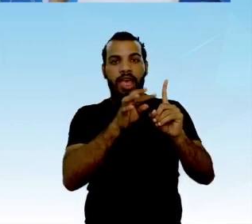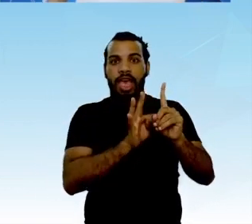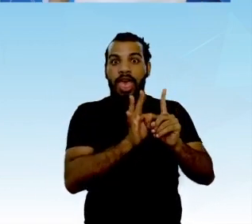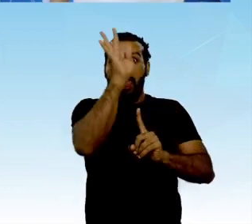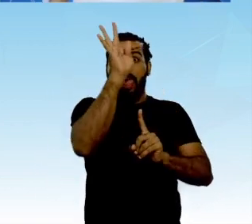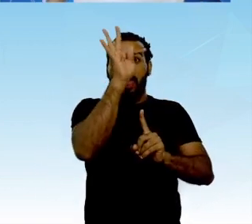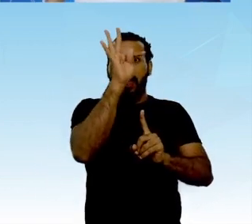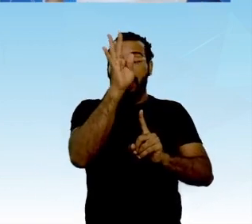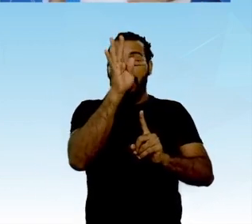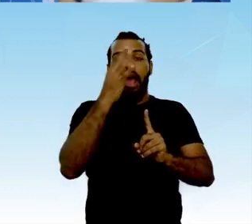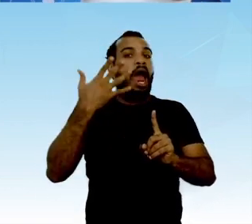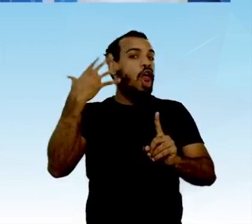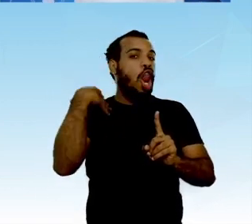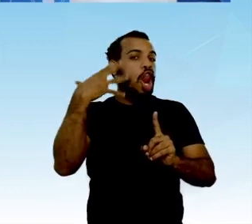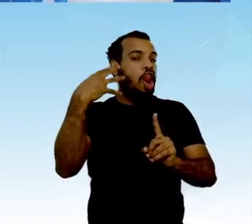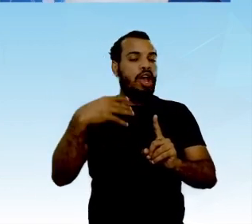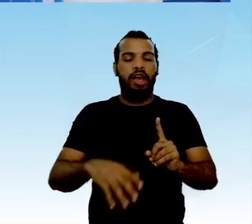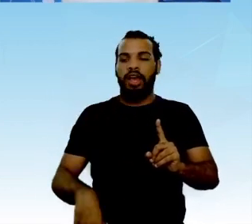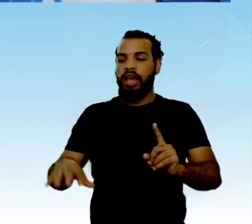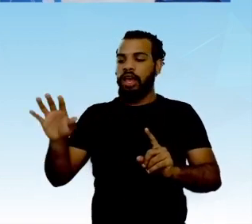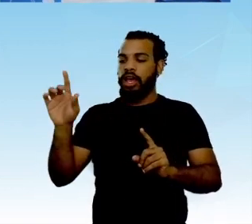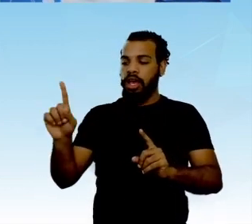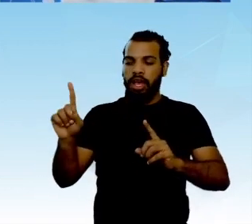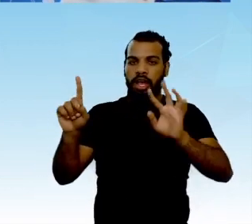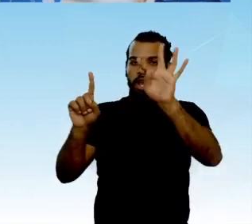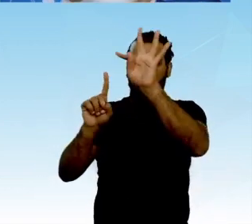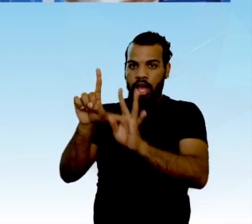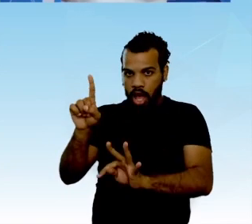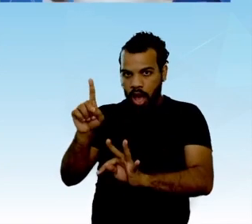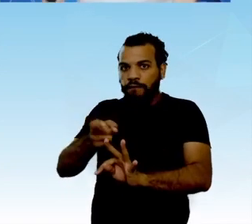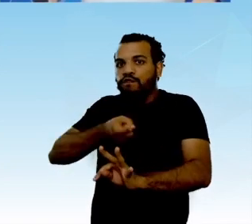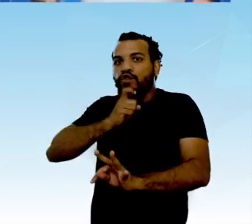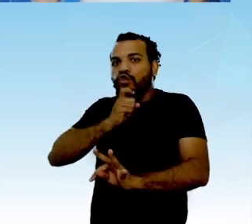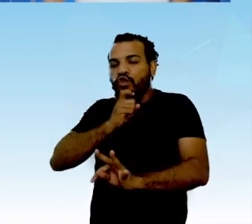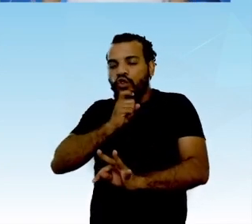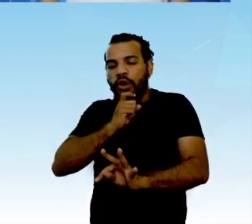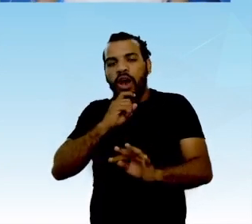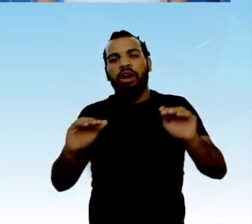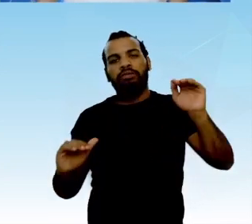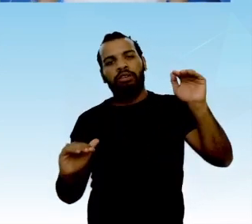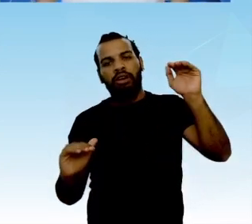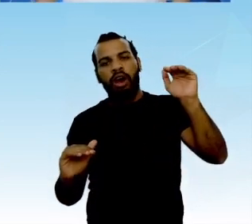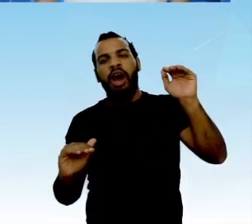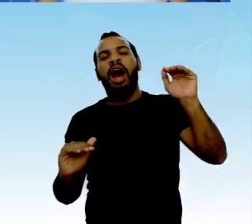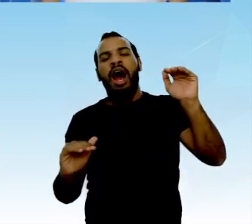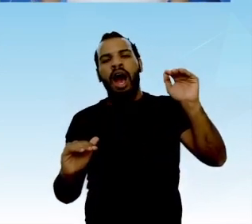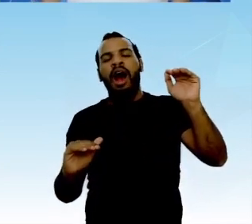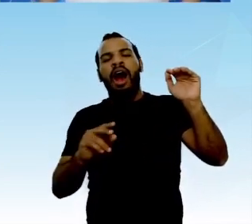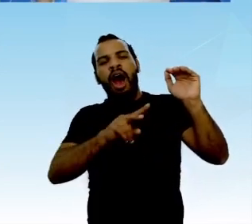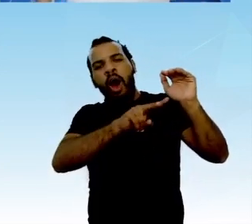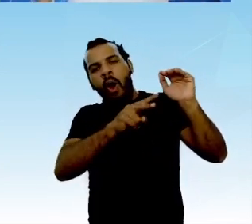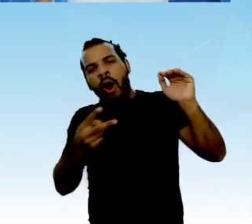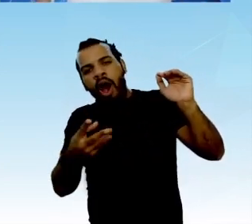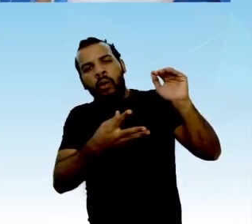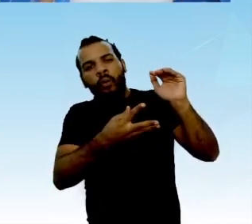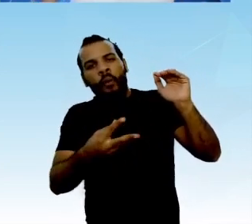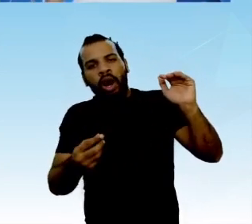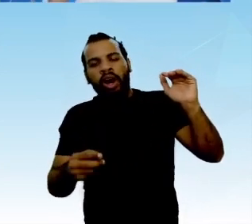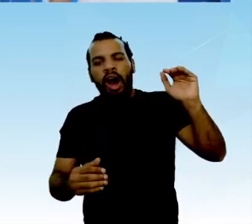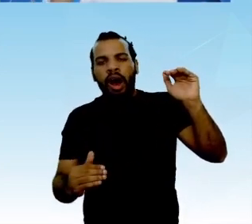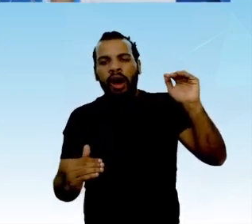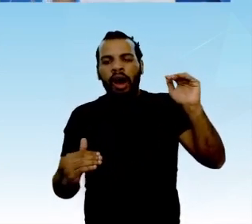primeira condição para haver fluxo de calor são as temperaturas diferentes. Muito bem.